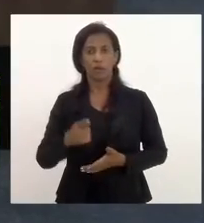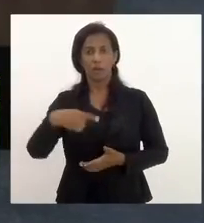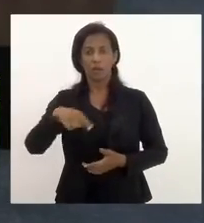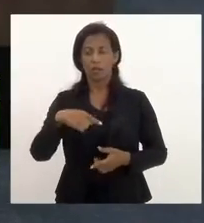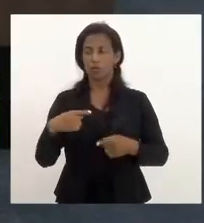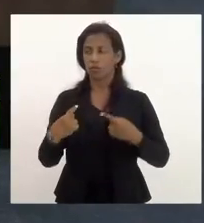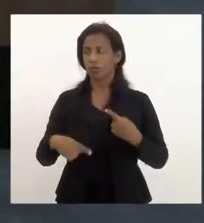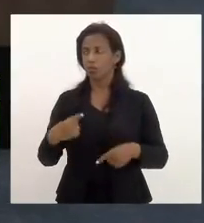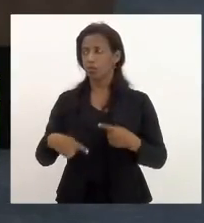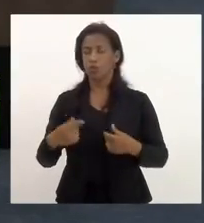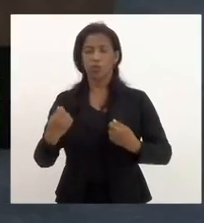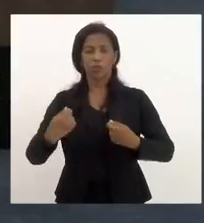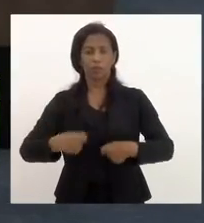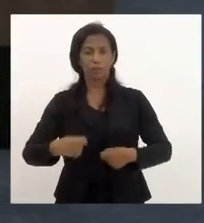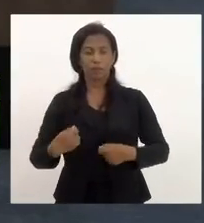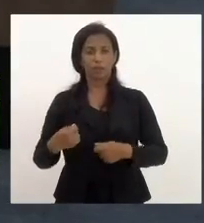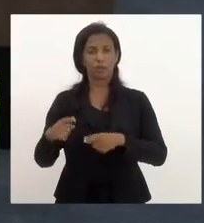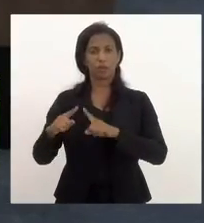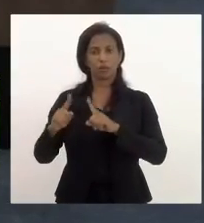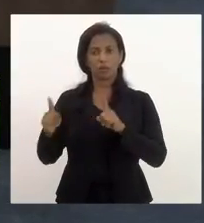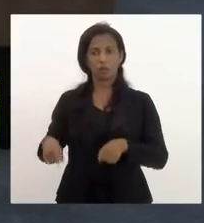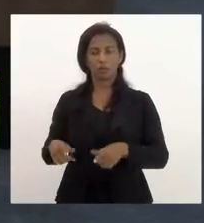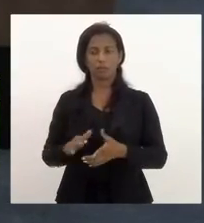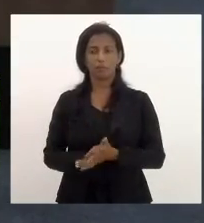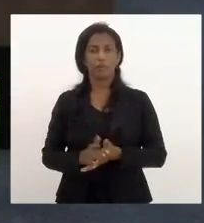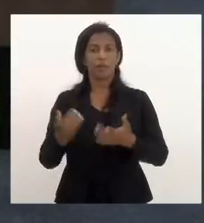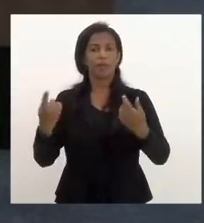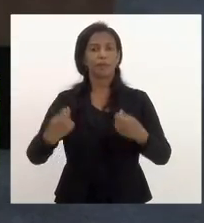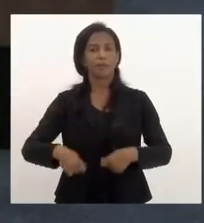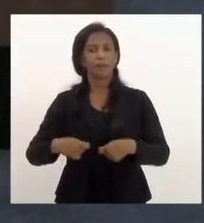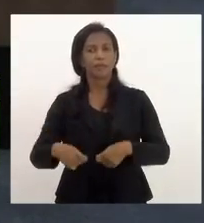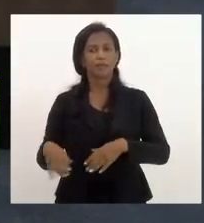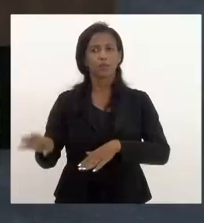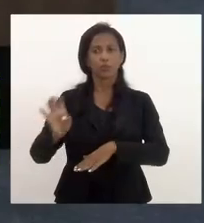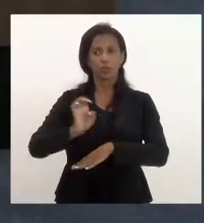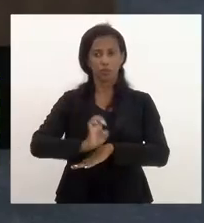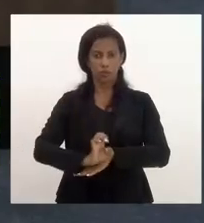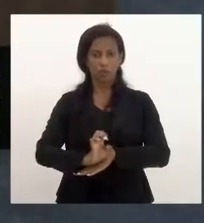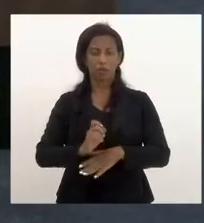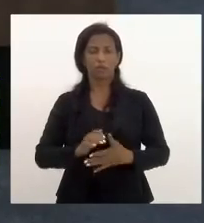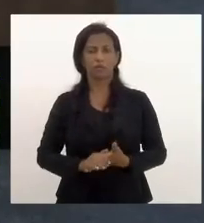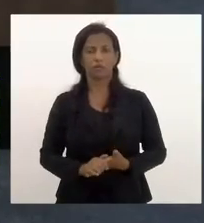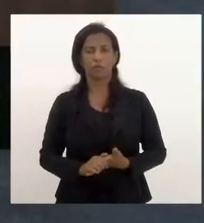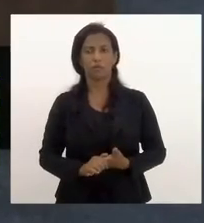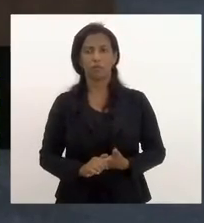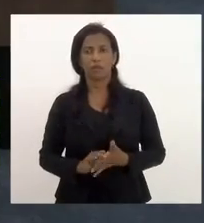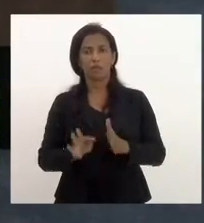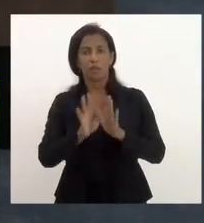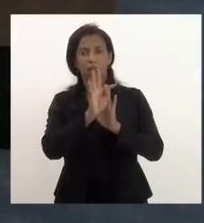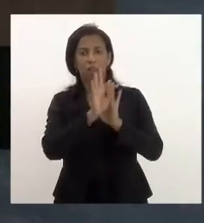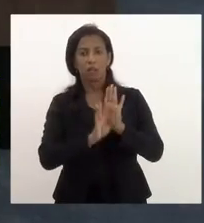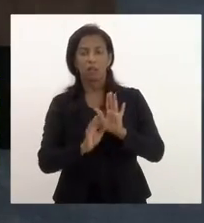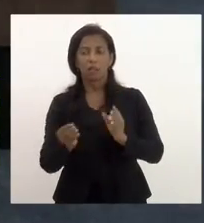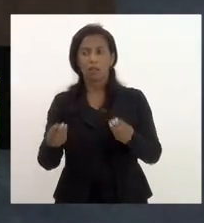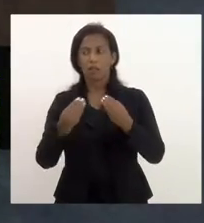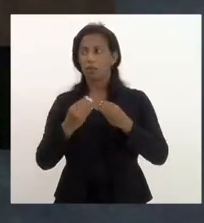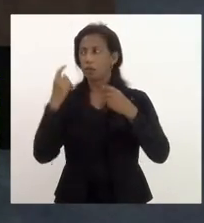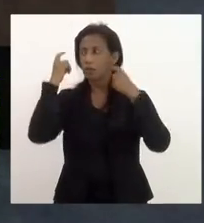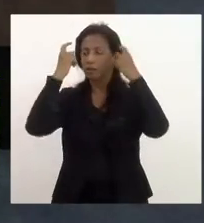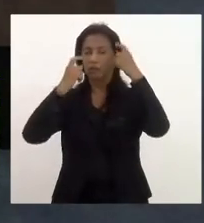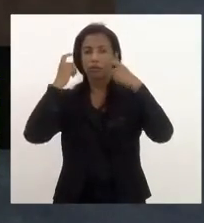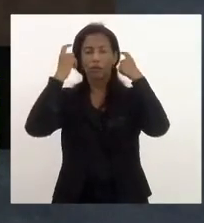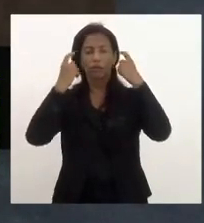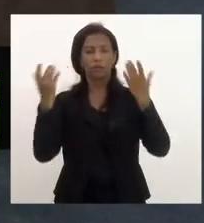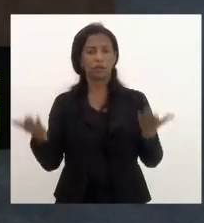fiz públicas precisam de servidores né Precisa do estado e as vedações Não se preocupa hoje